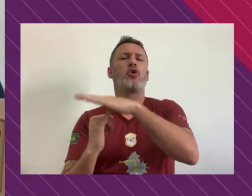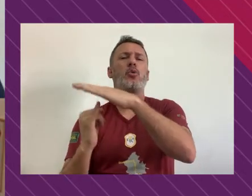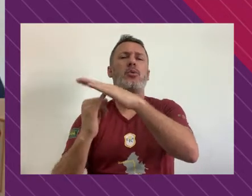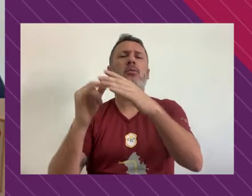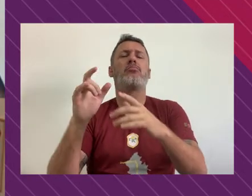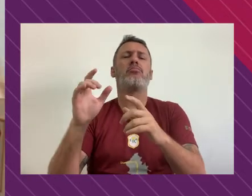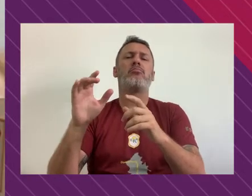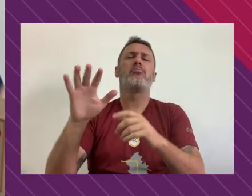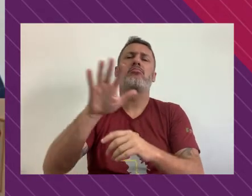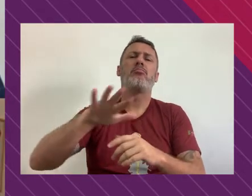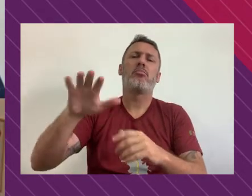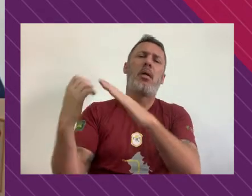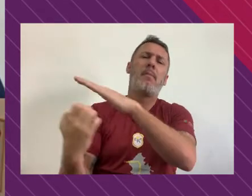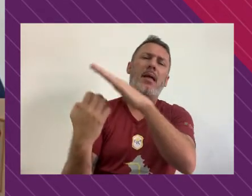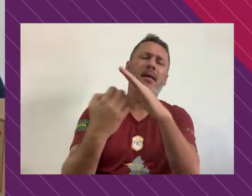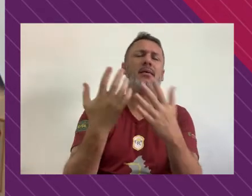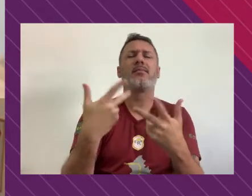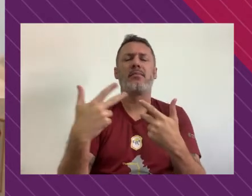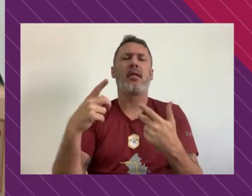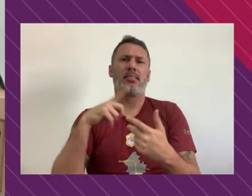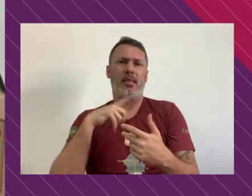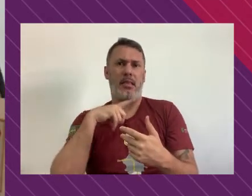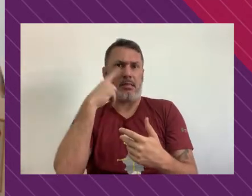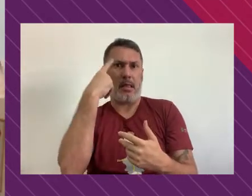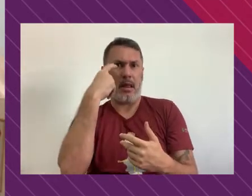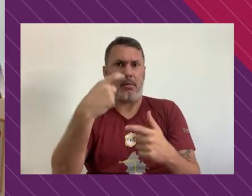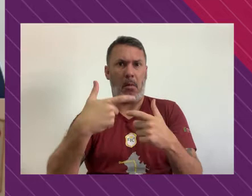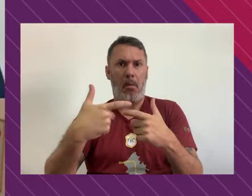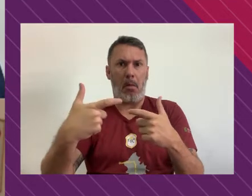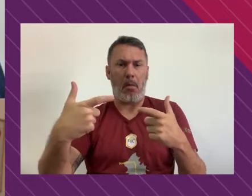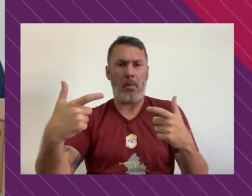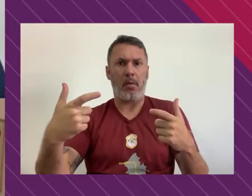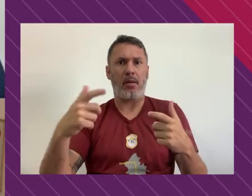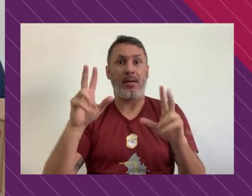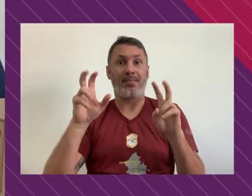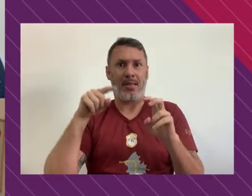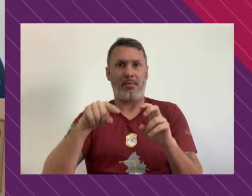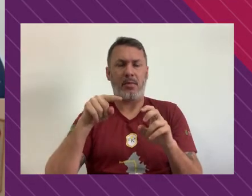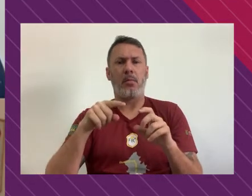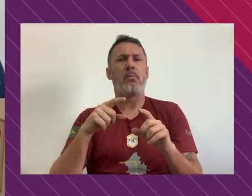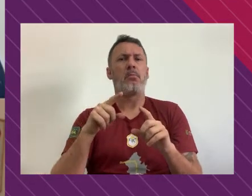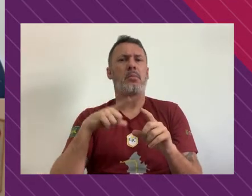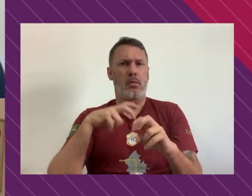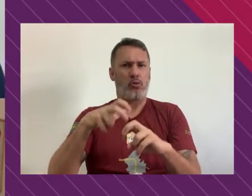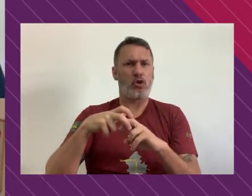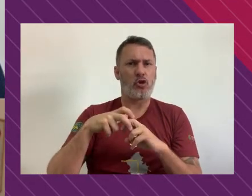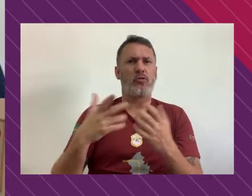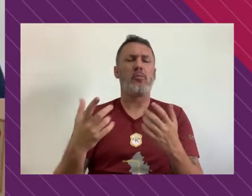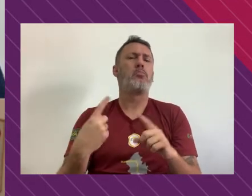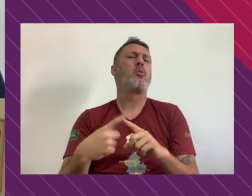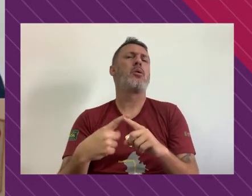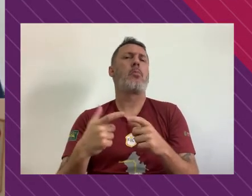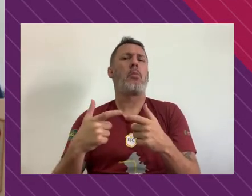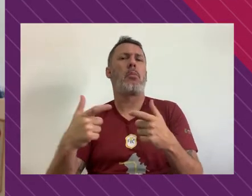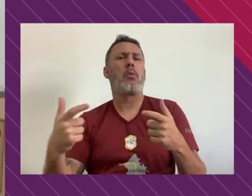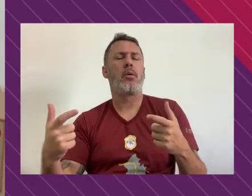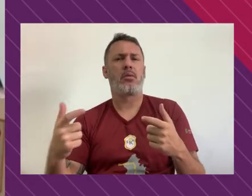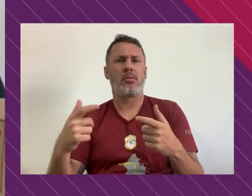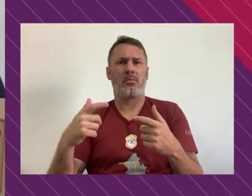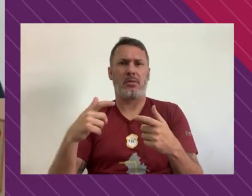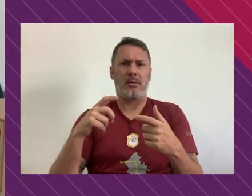tema, se ele está crescendo, em que sentido, qual é a motivação também desse crescimento, Uhum. e assim, se isso